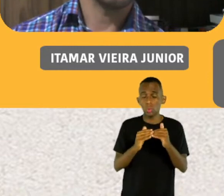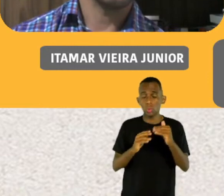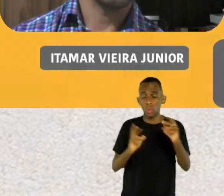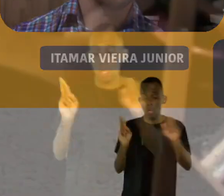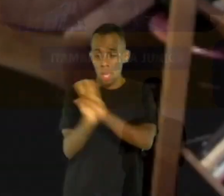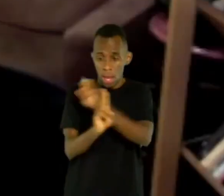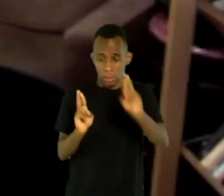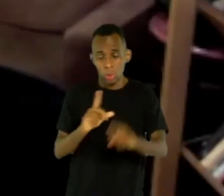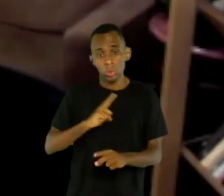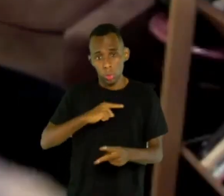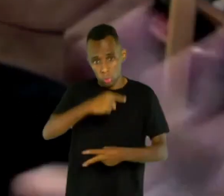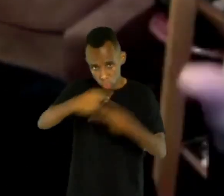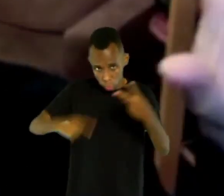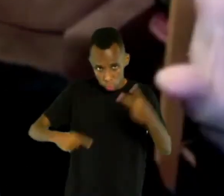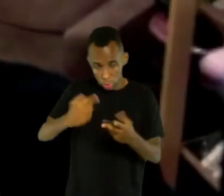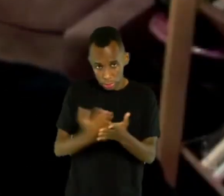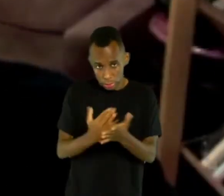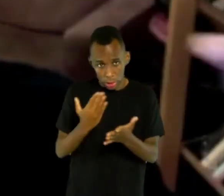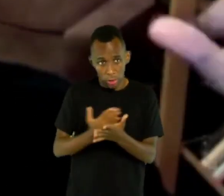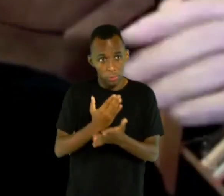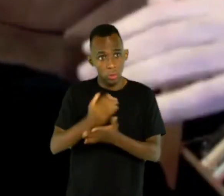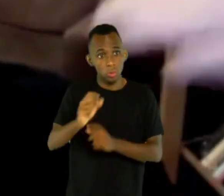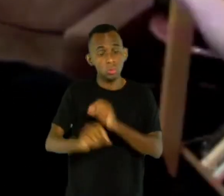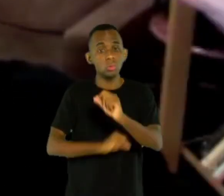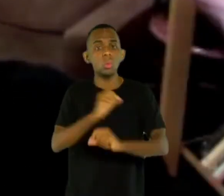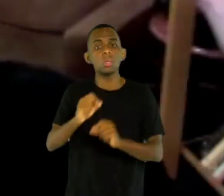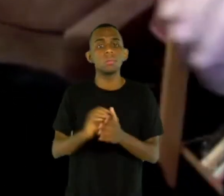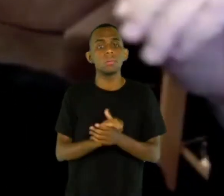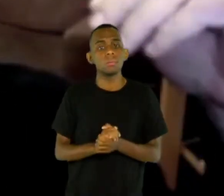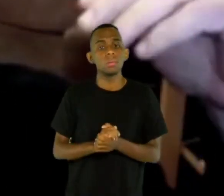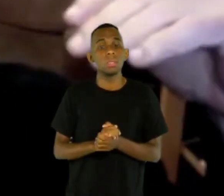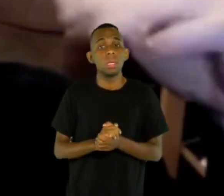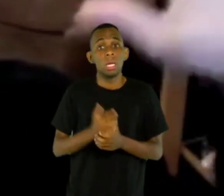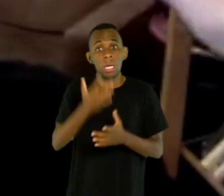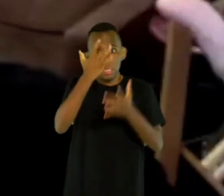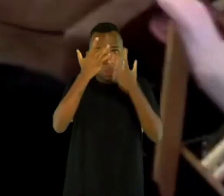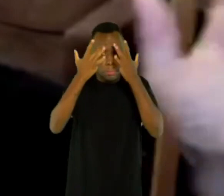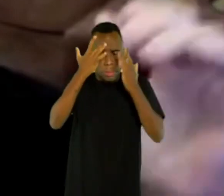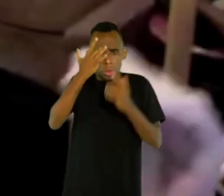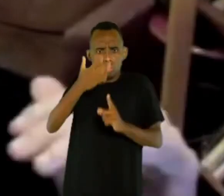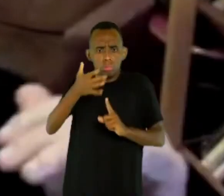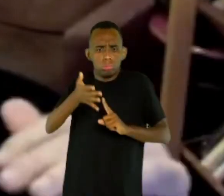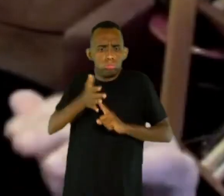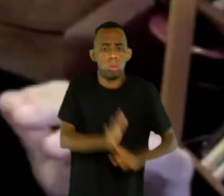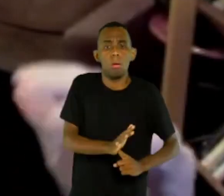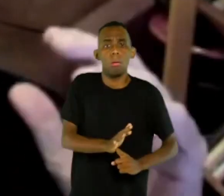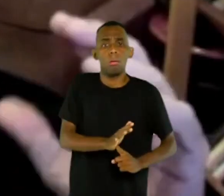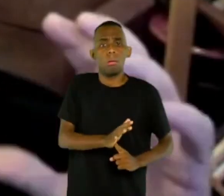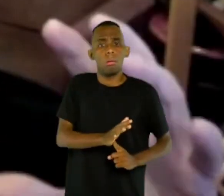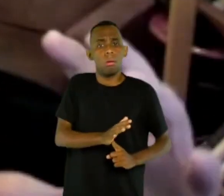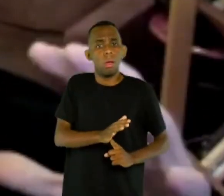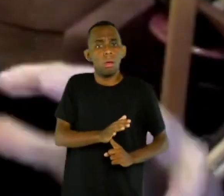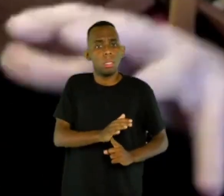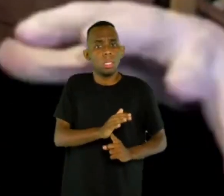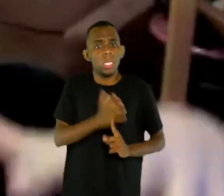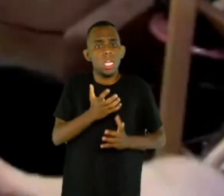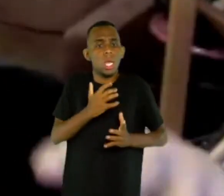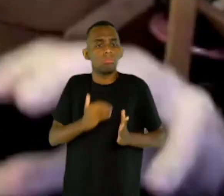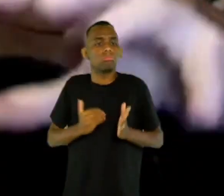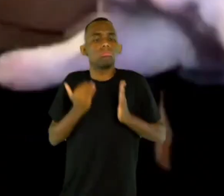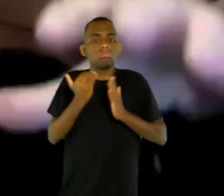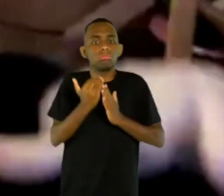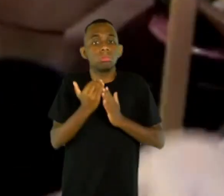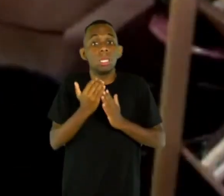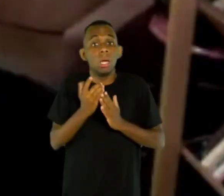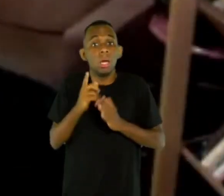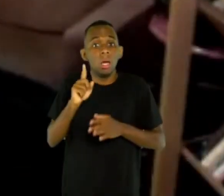Borboletas, é que os dominadores, os opressores, o mal, ele domina e